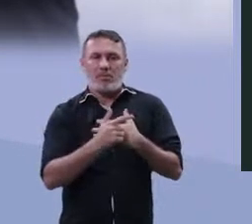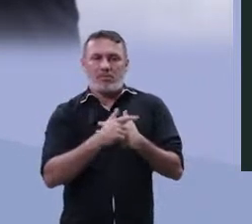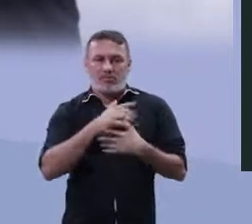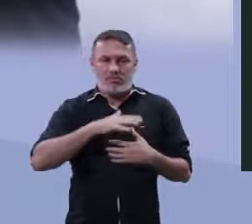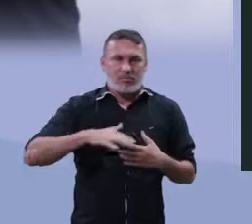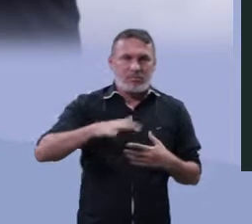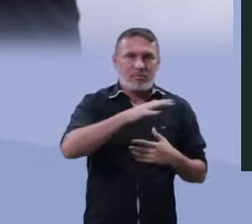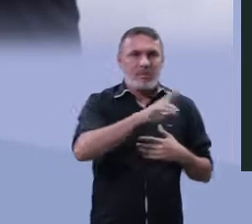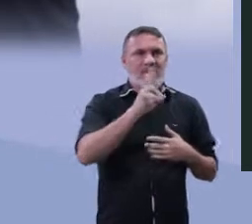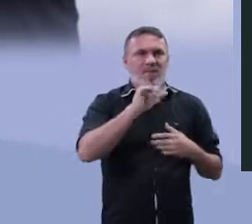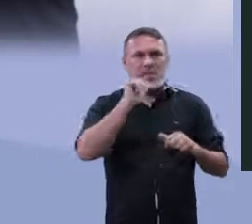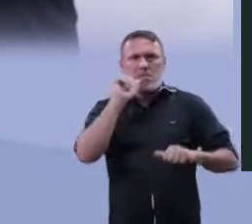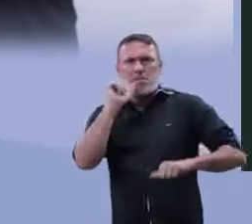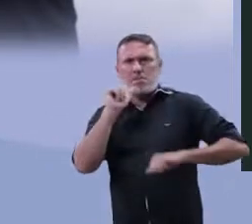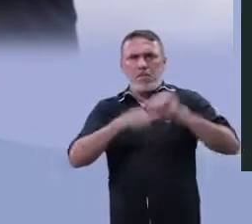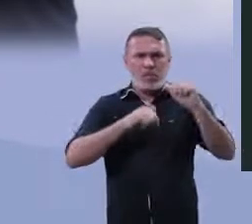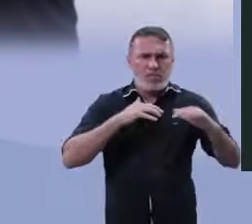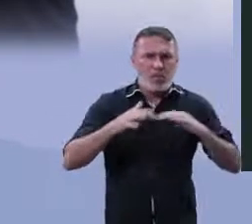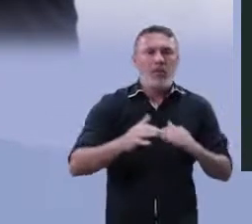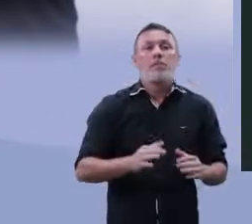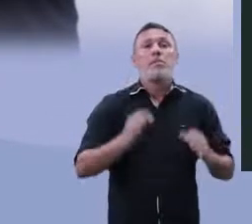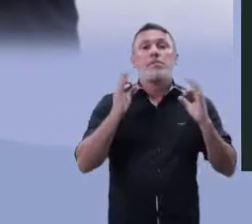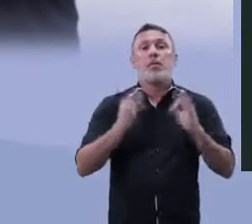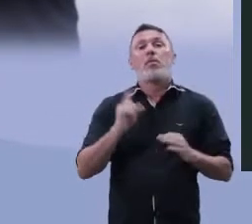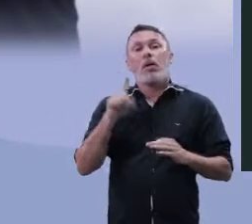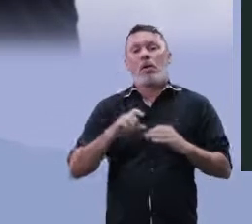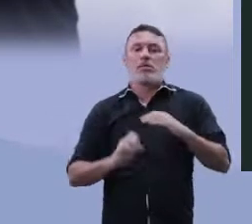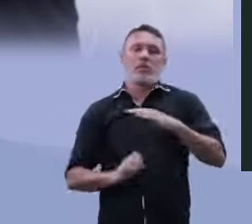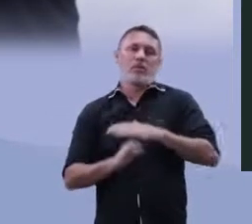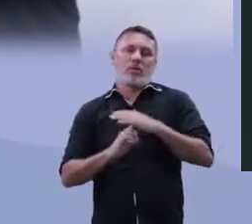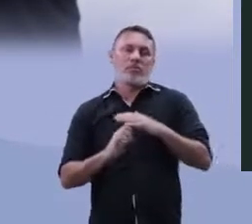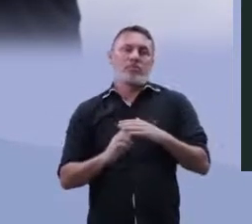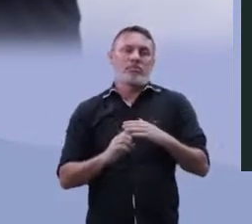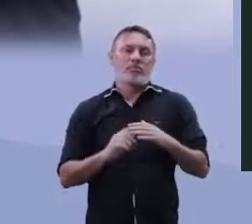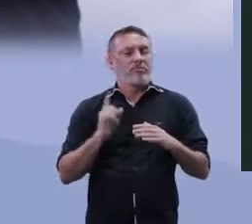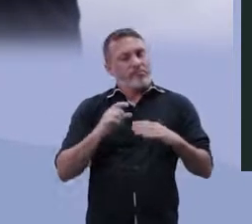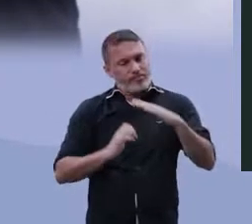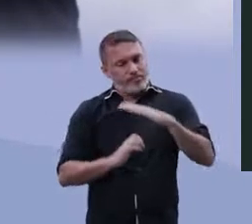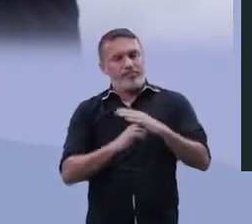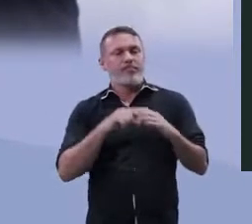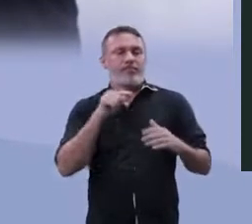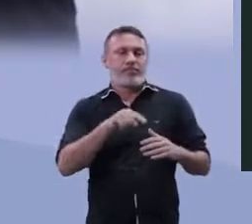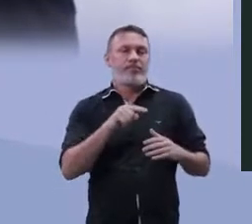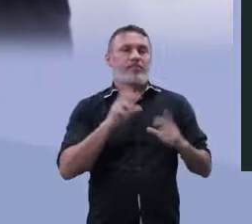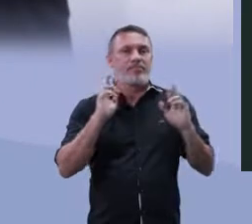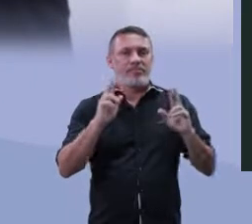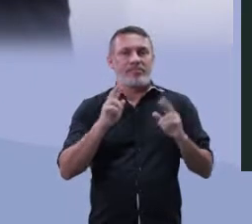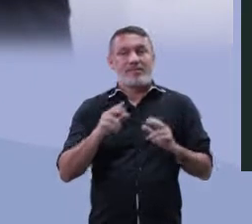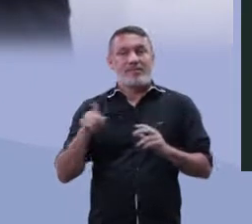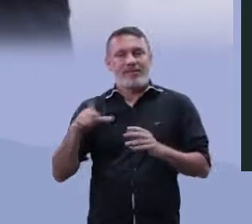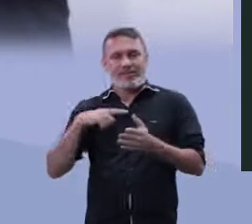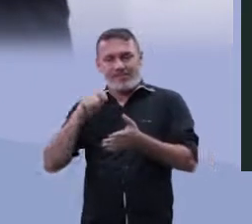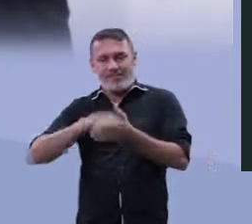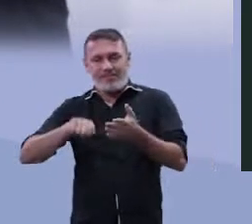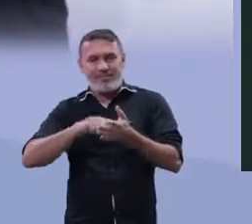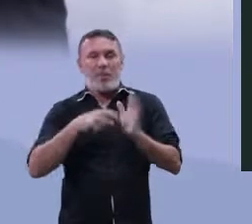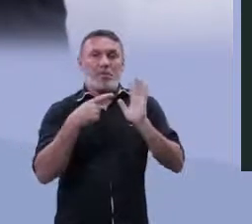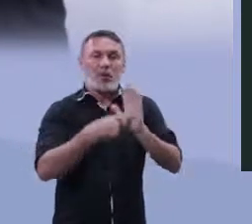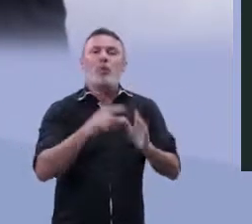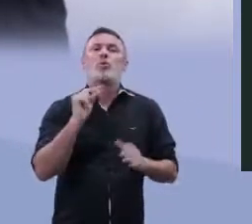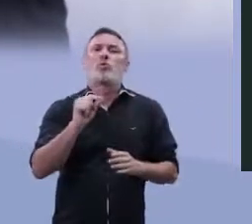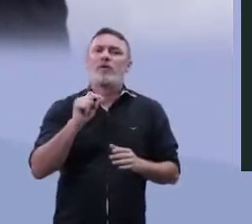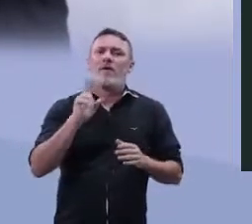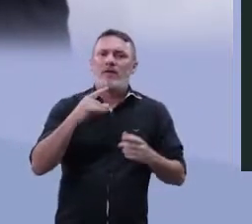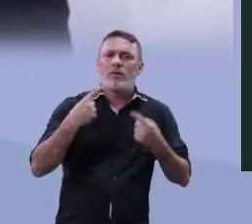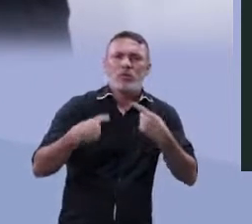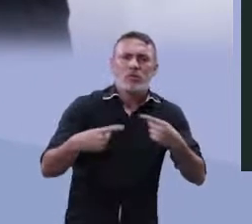papel revolucionário é feito exatamente pelo Estado. Tá? Então, aquilo que o Caio